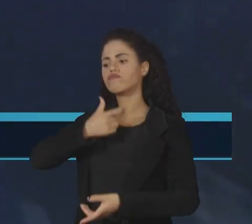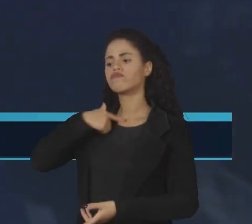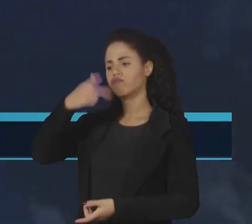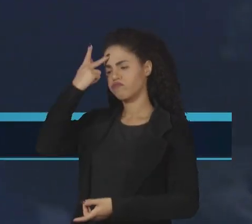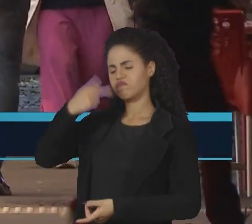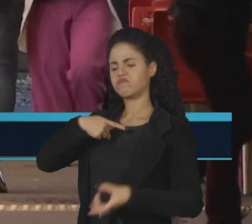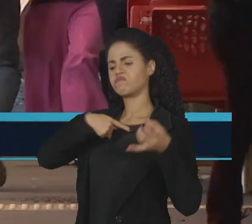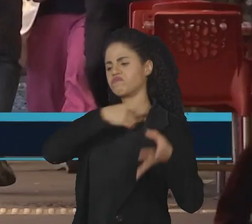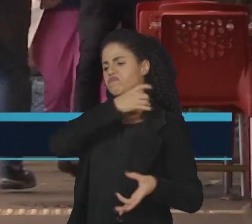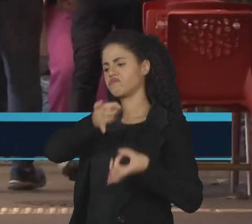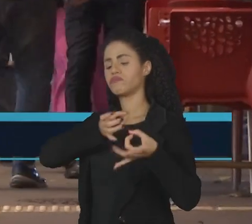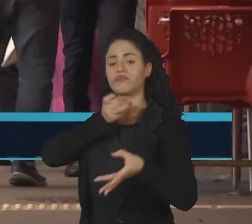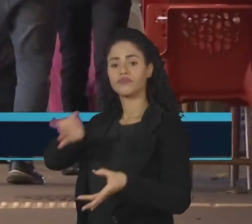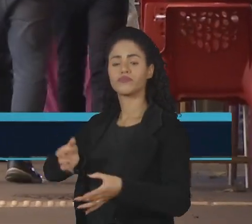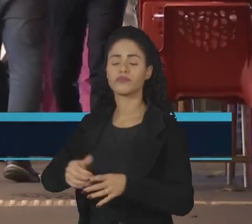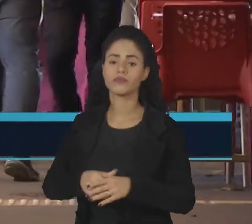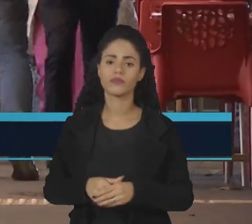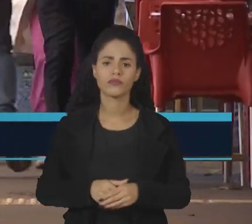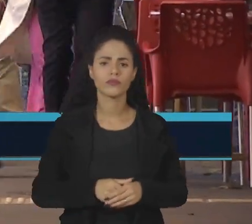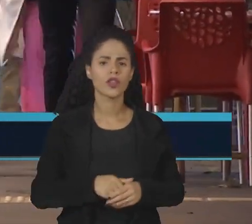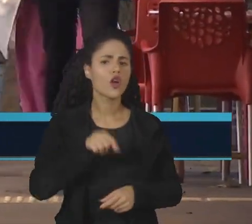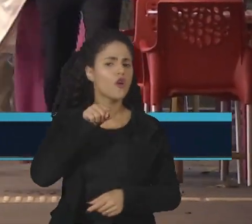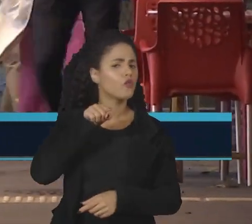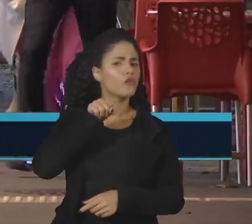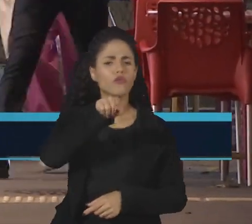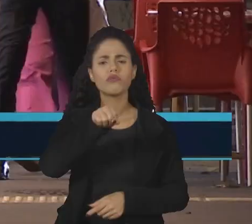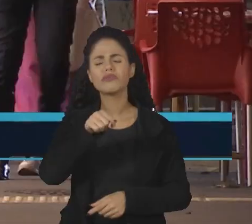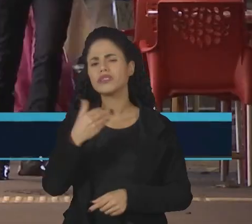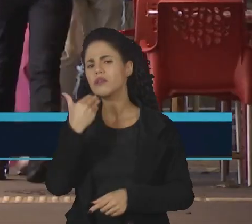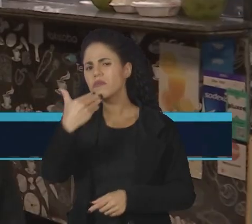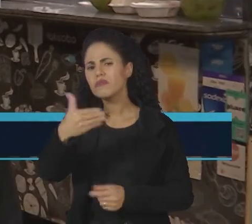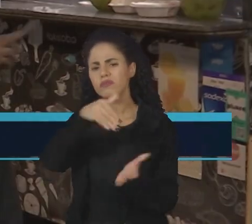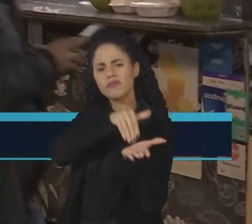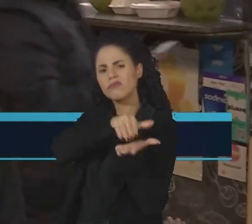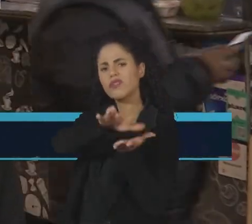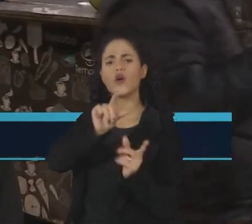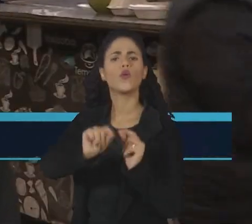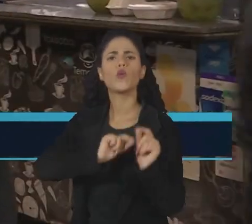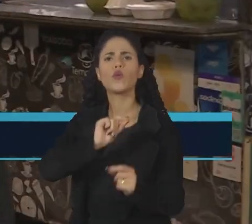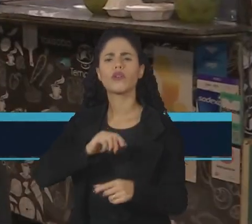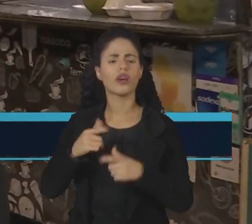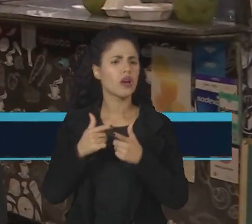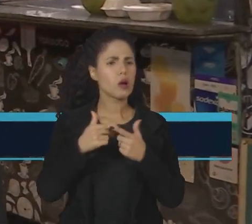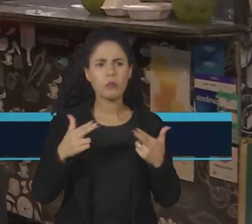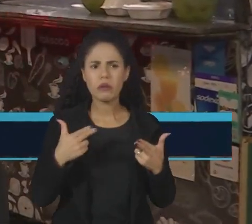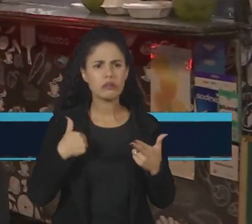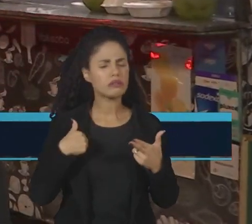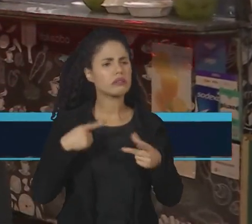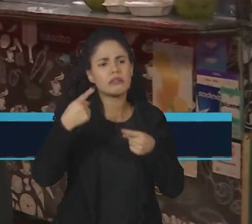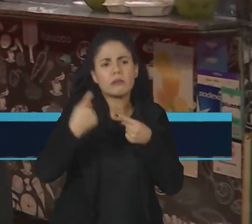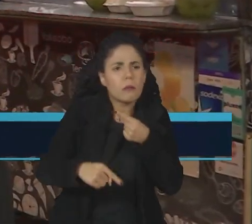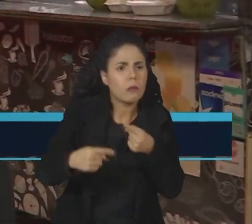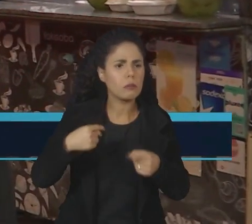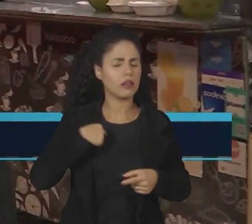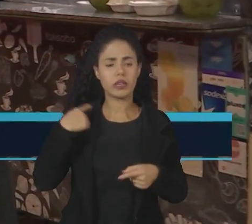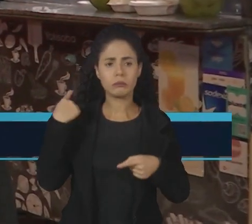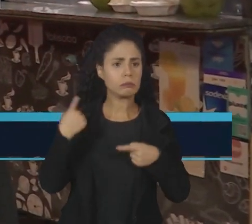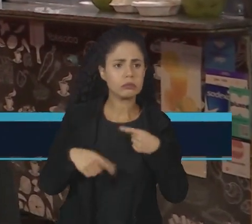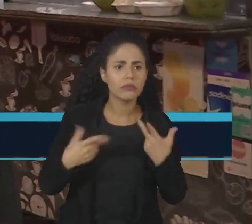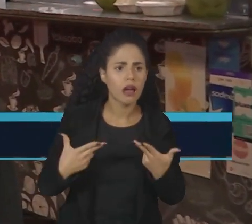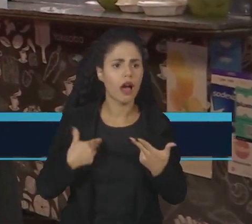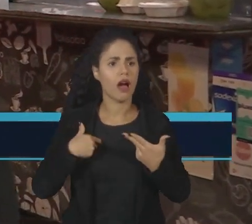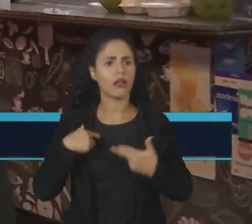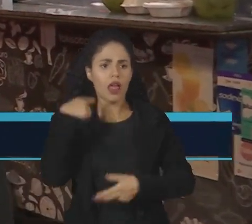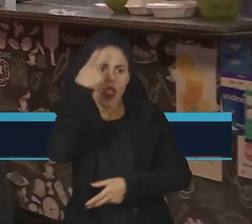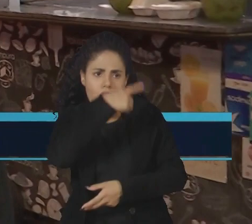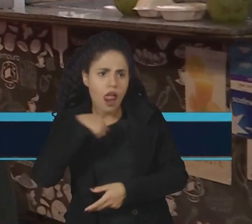própria. O que faria você pedir demissão? Alguma coisa que esteja irregular com alguma parte em relação à carga horária